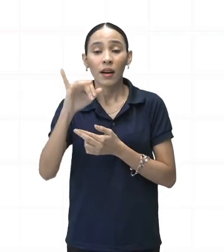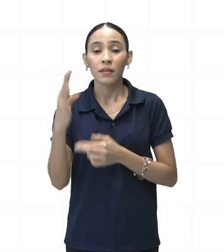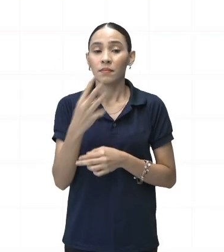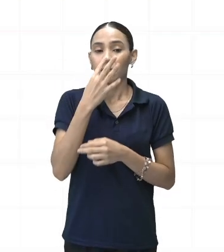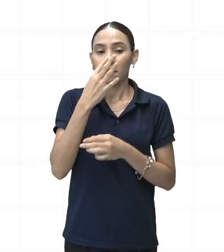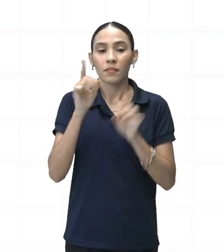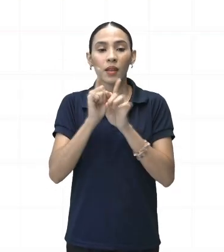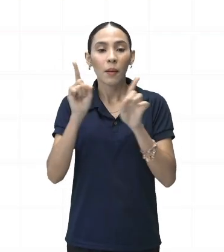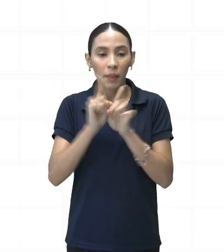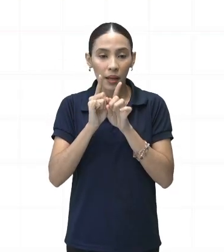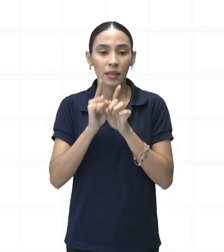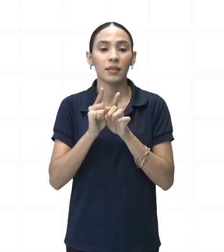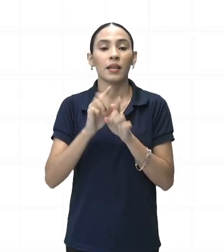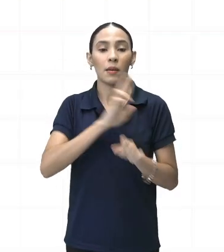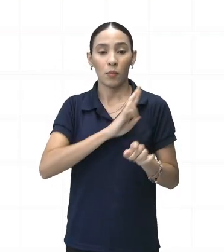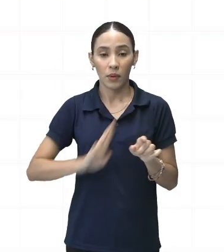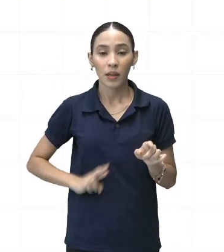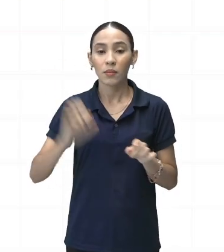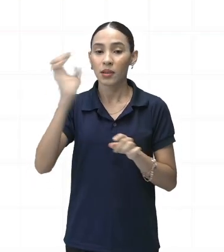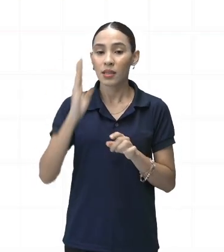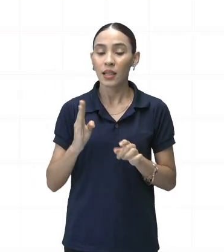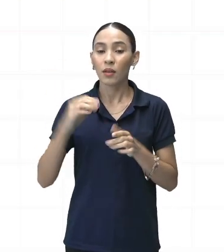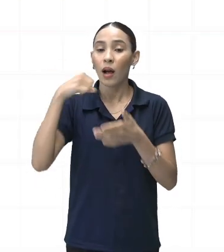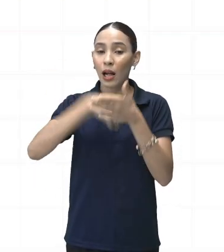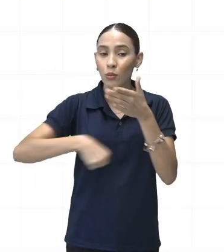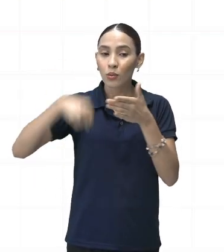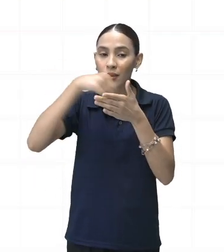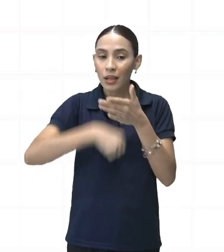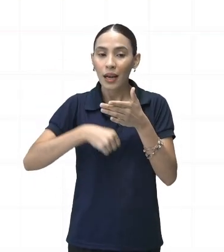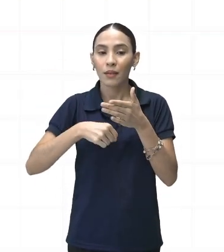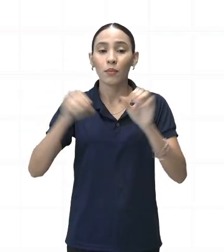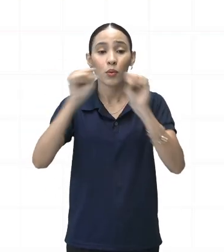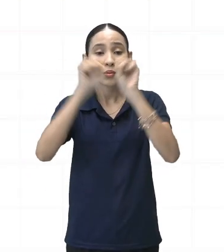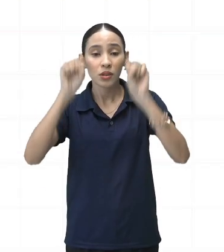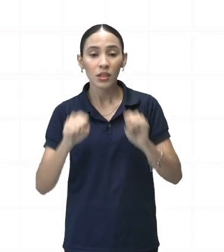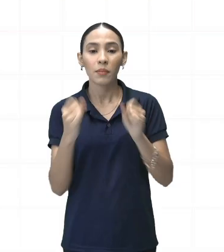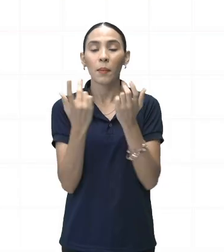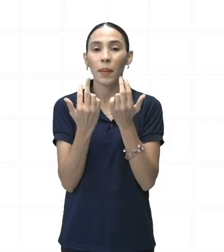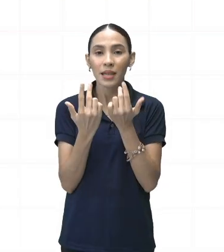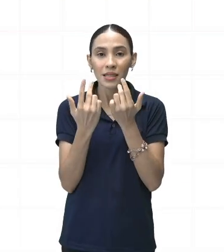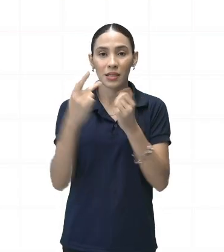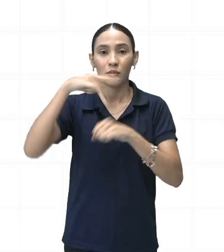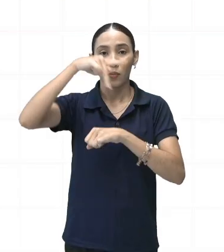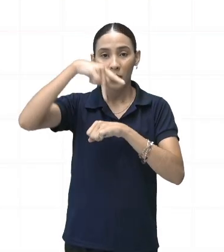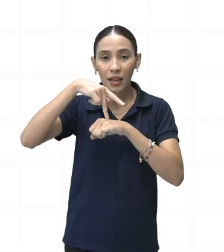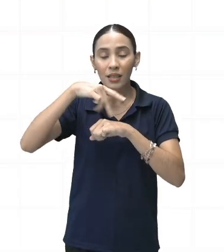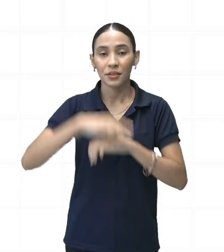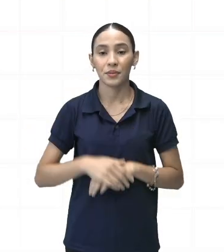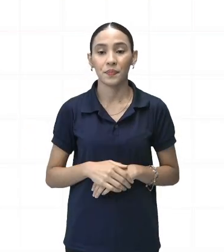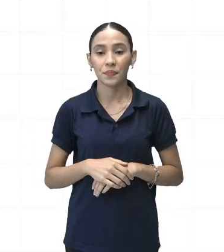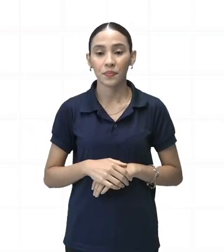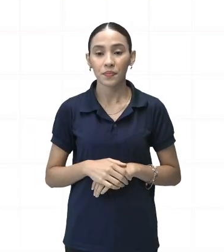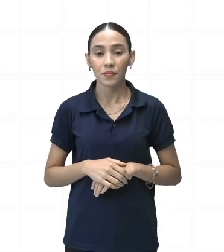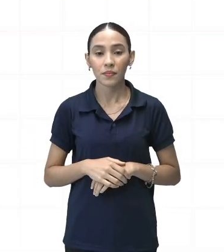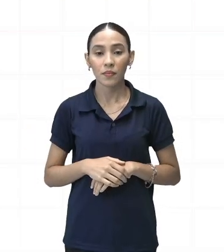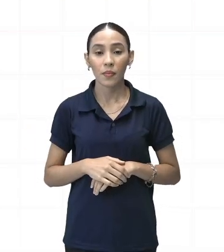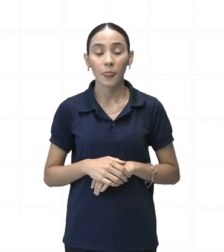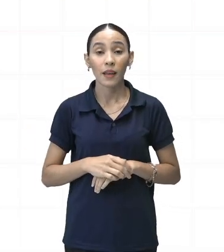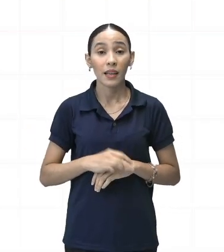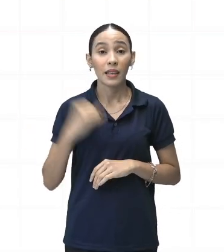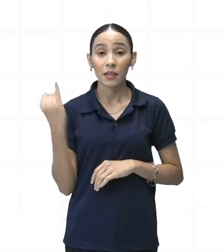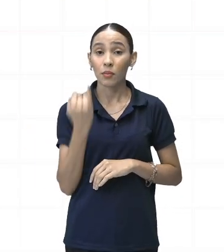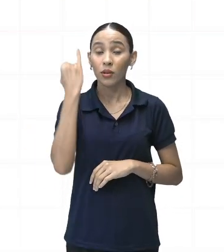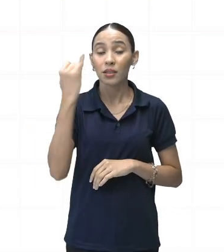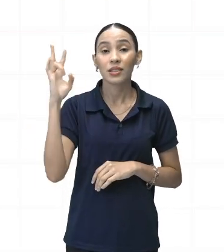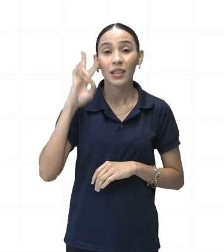os republicanos brasileiros a lutar por um regime semelhante em seu país. Vale